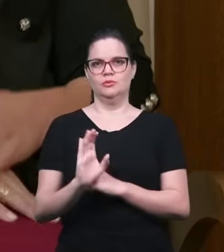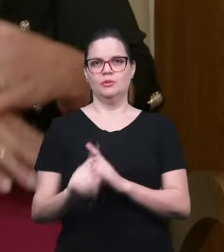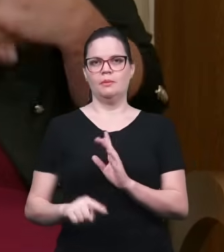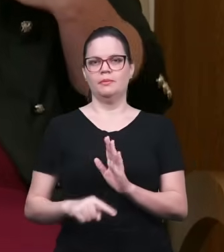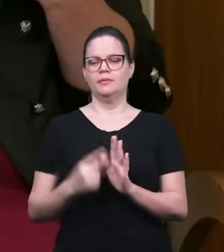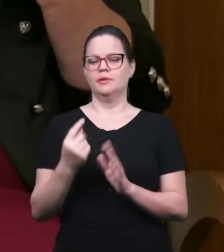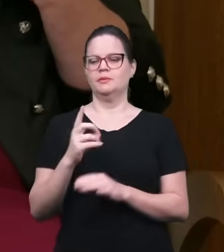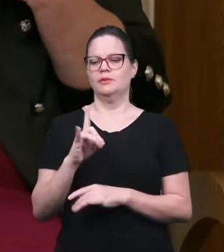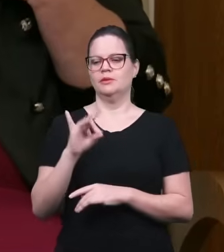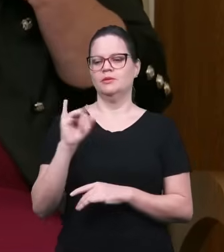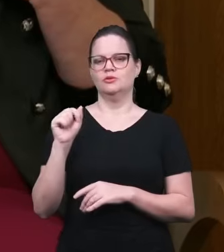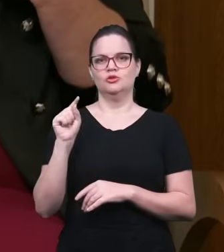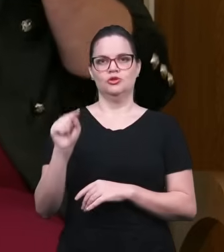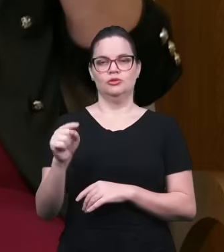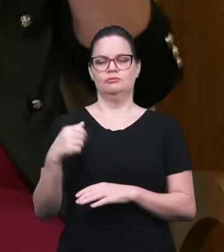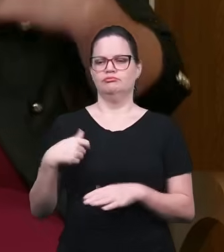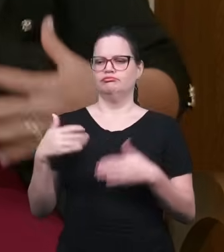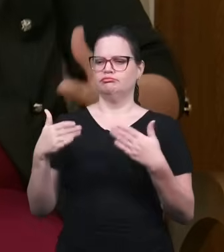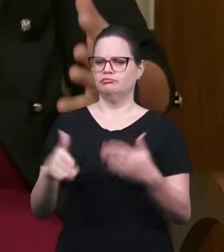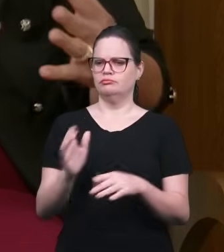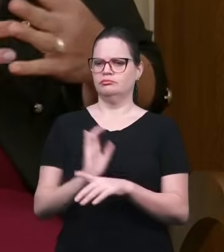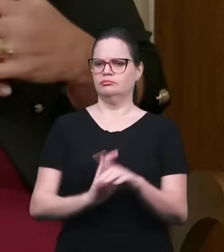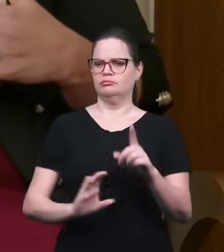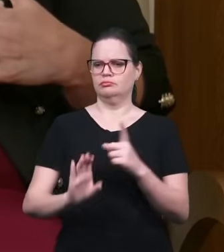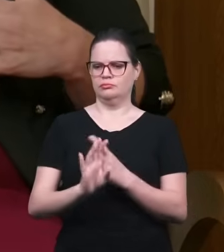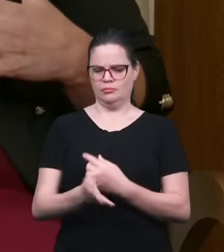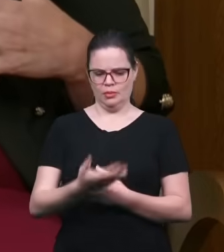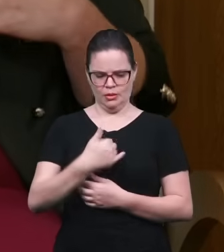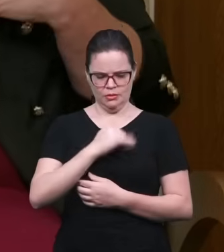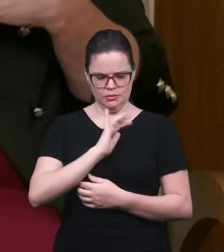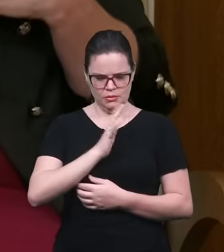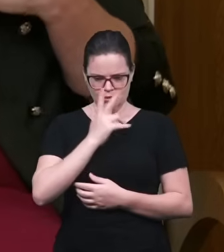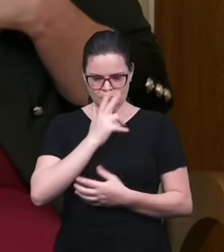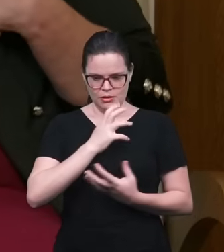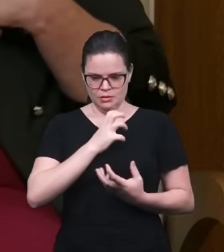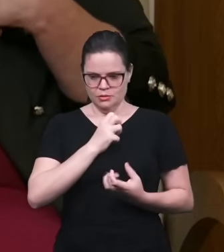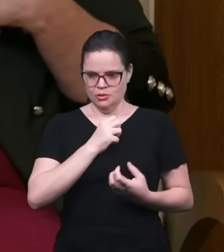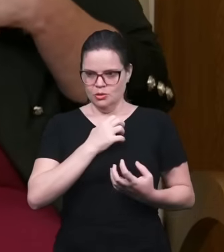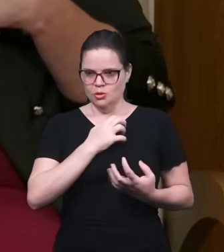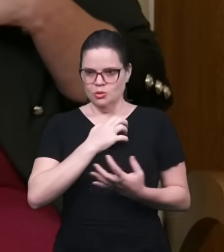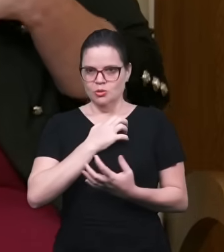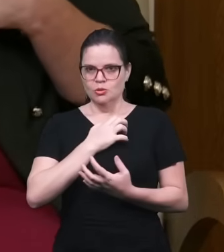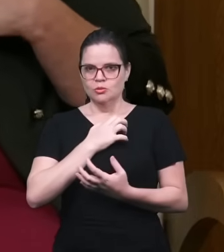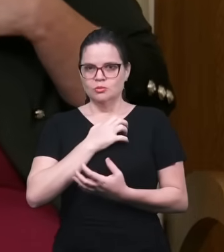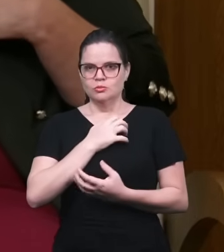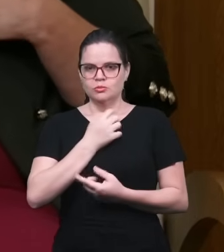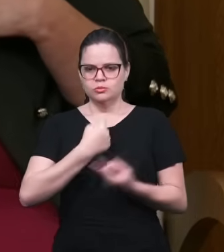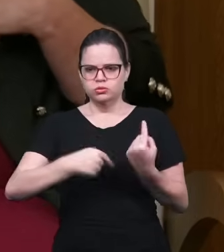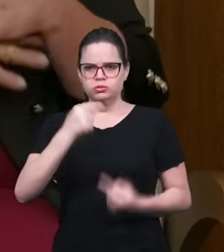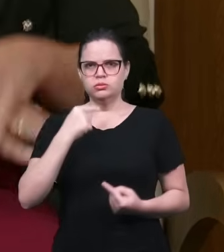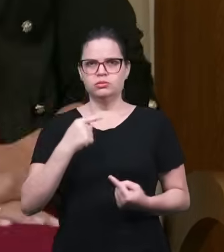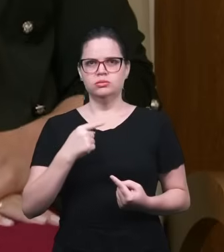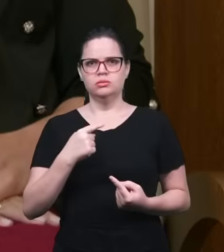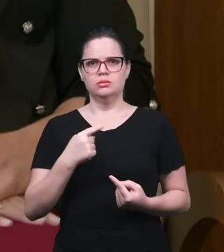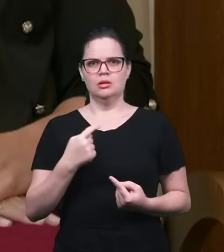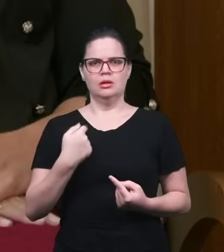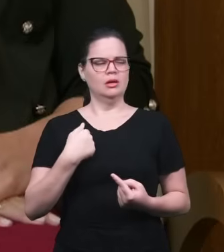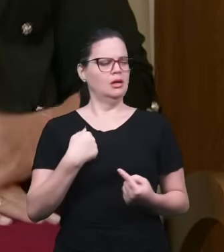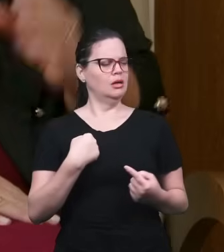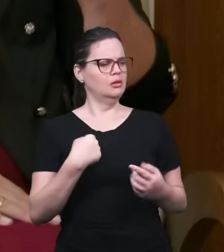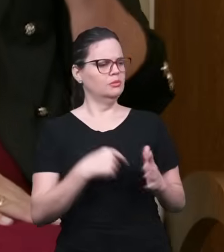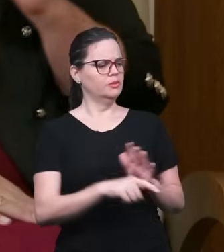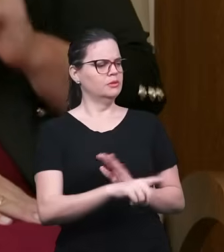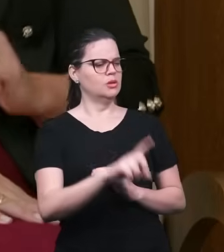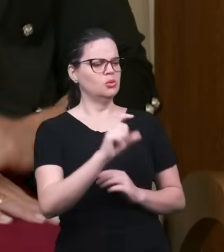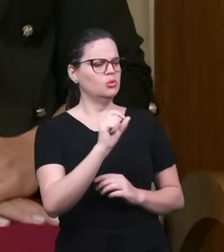eu senti como se tudo dentro de mim tremesse. E eu falei para minha tia, o que é isso? E minha tia disse,